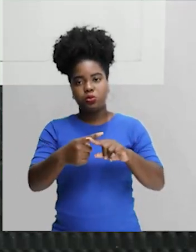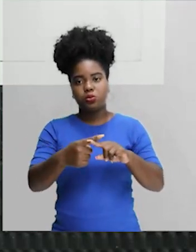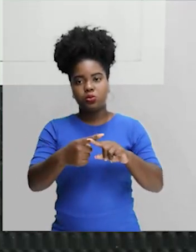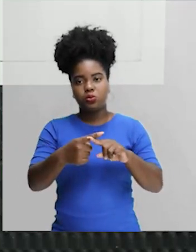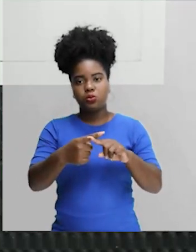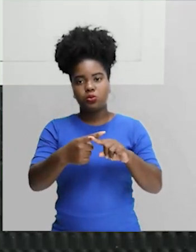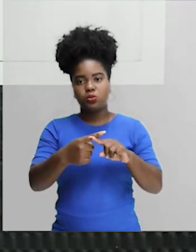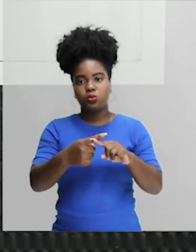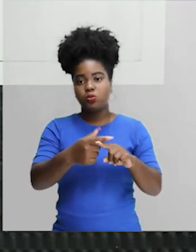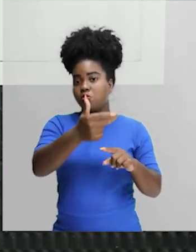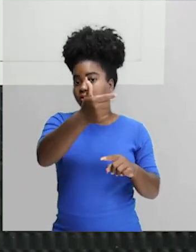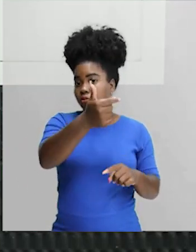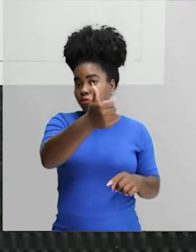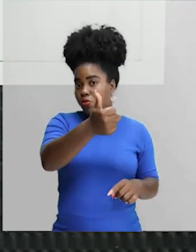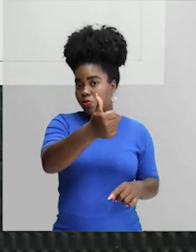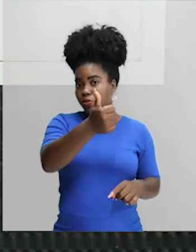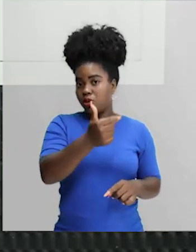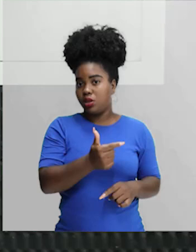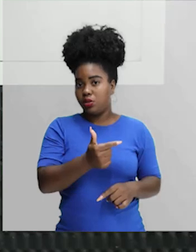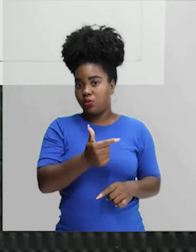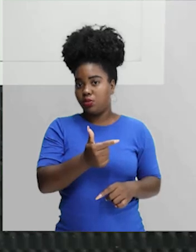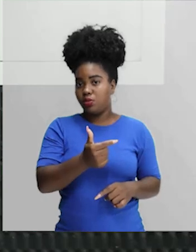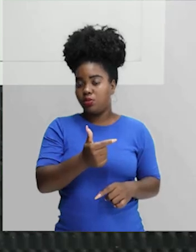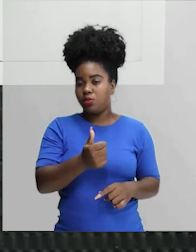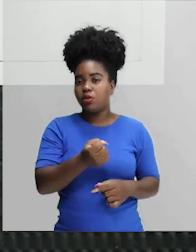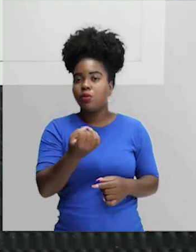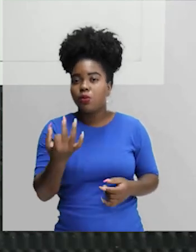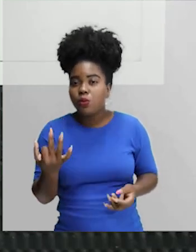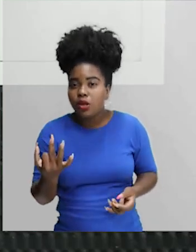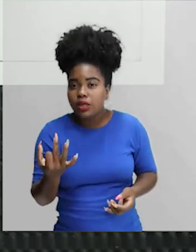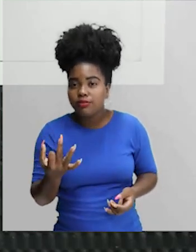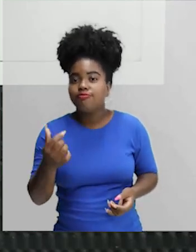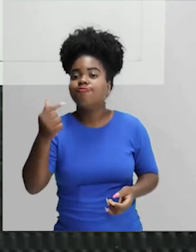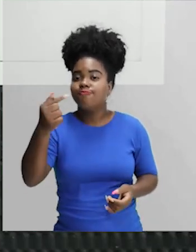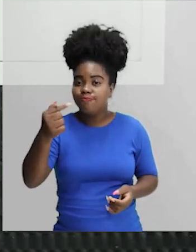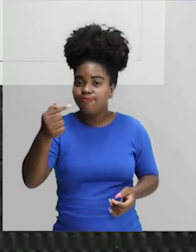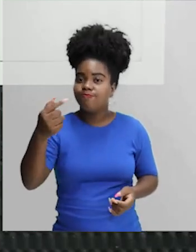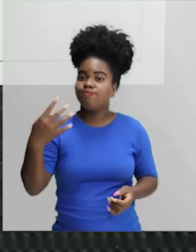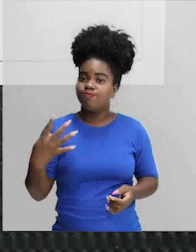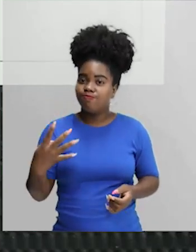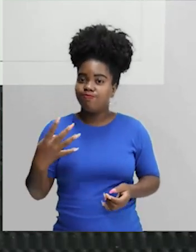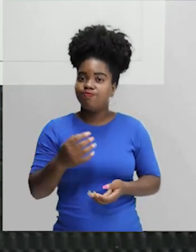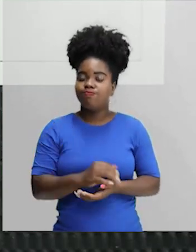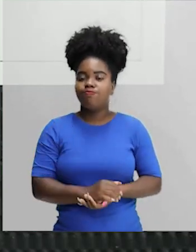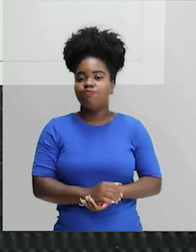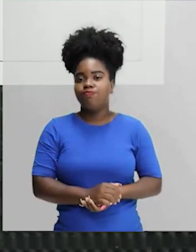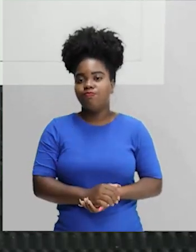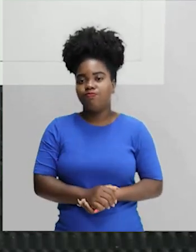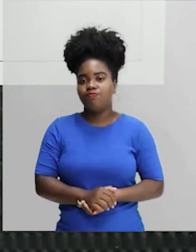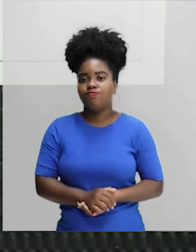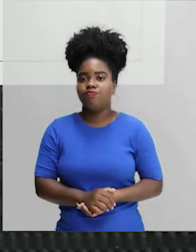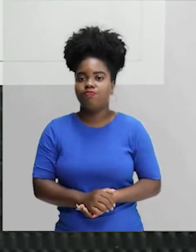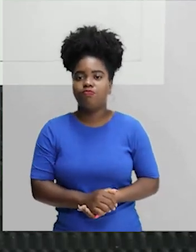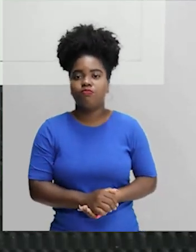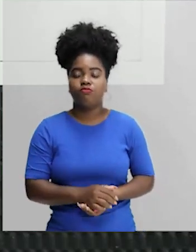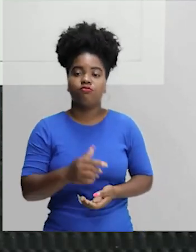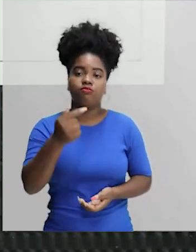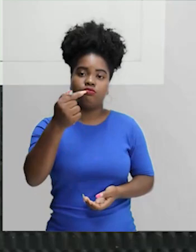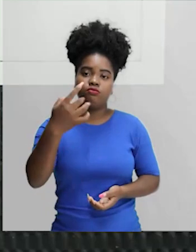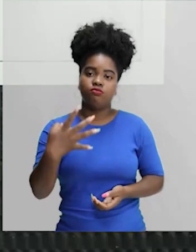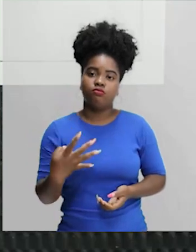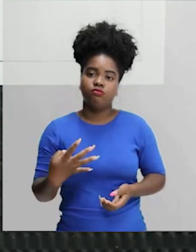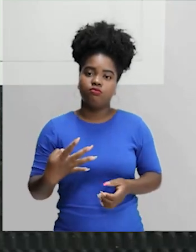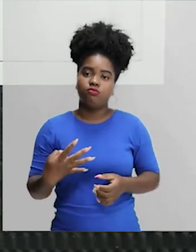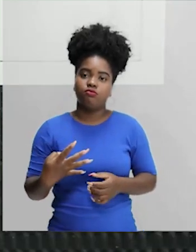multiplicado por 1/2 dá quanto? Dá 7 sobre 4. Né? Dá 7 sobre 4. 7